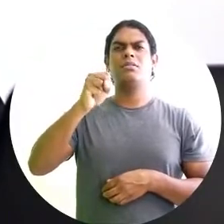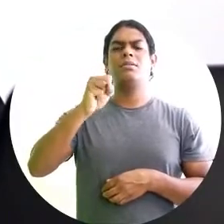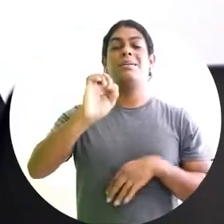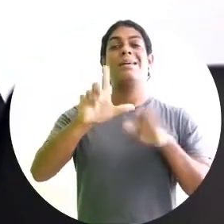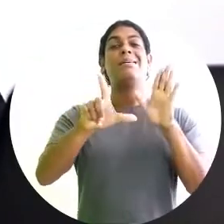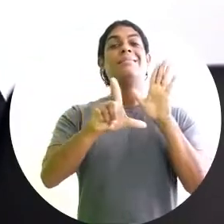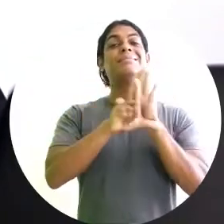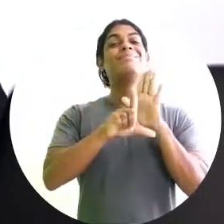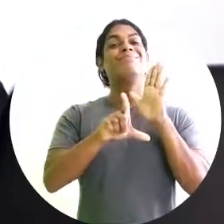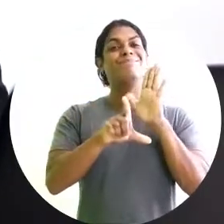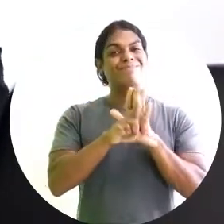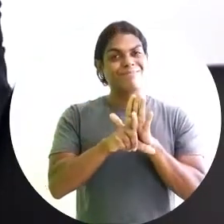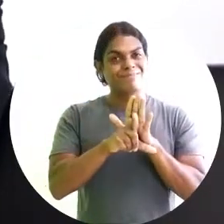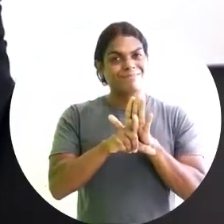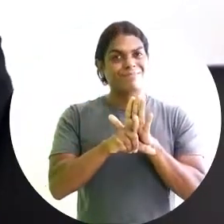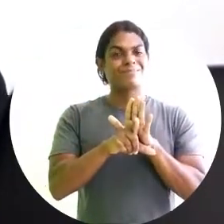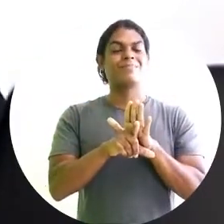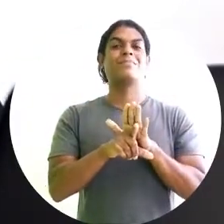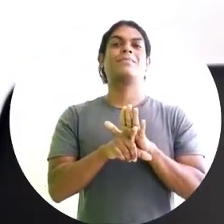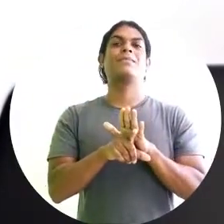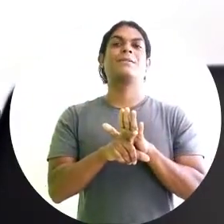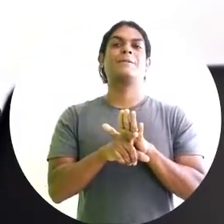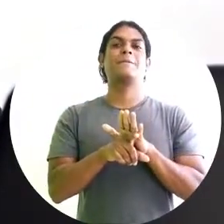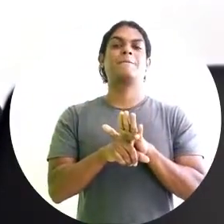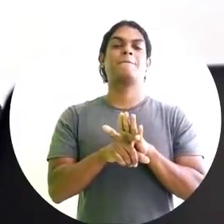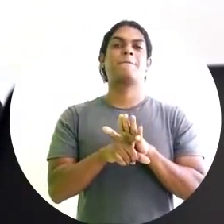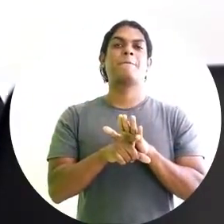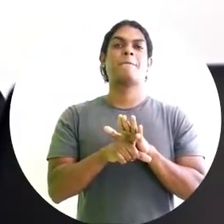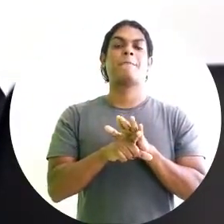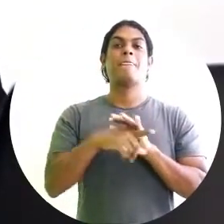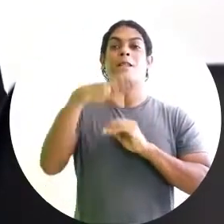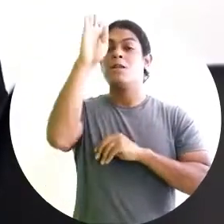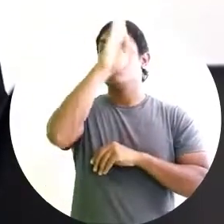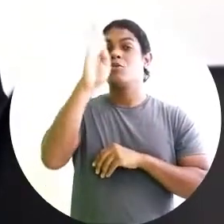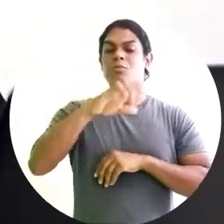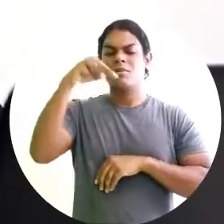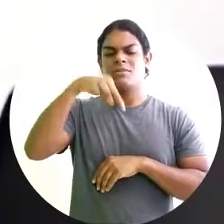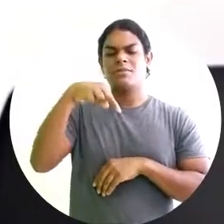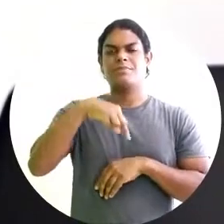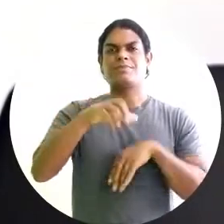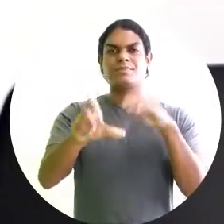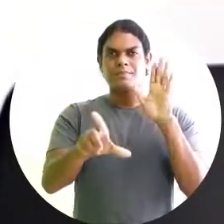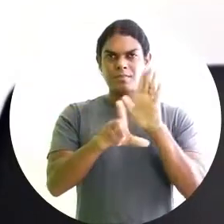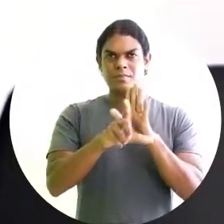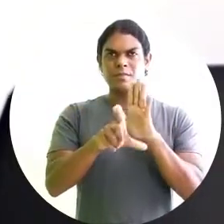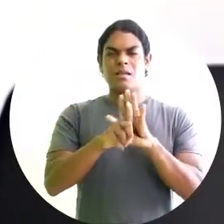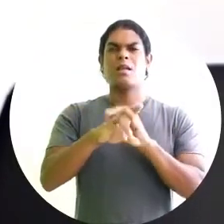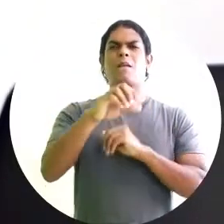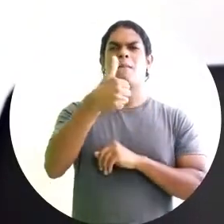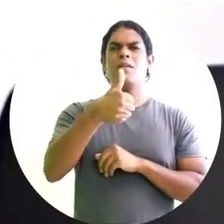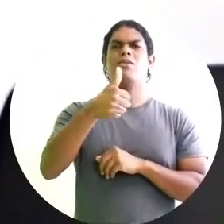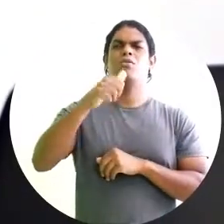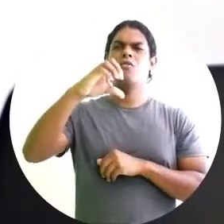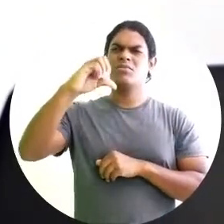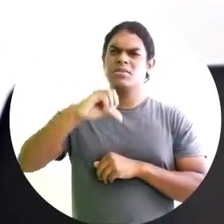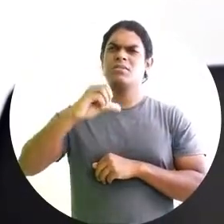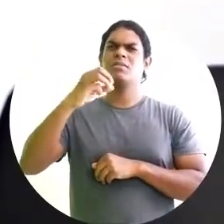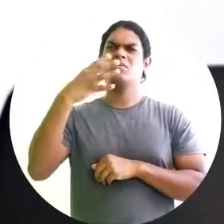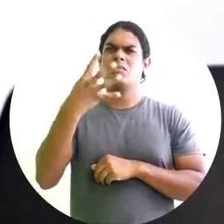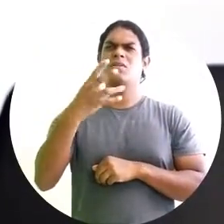consequência? A legislação. Ora, vejamos o caso brasileiro. A legislação brasileira é